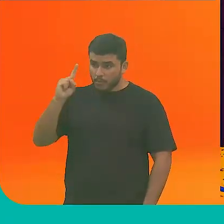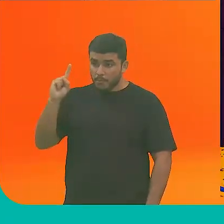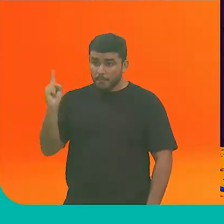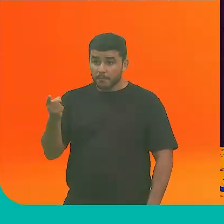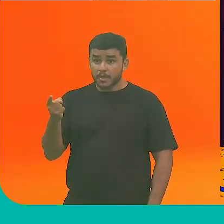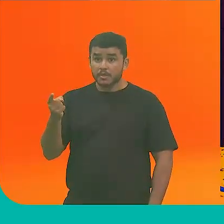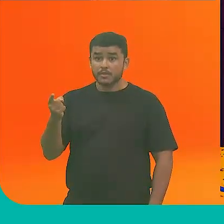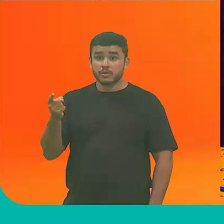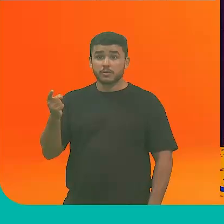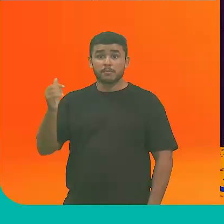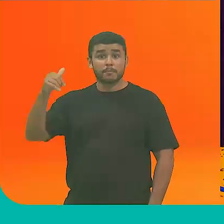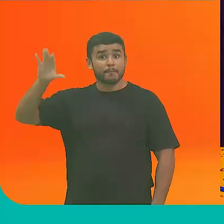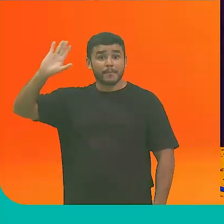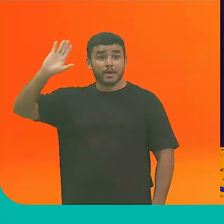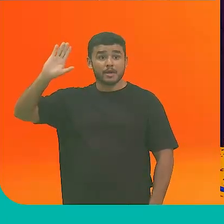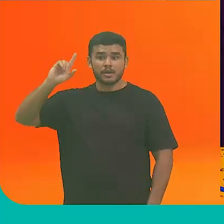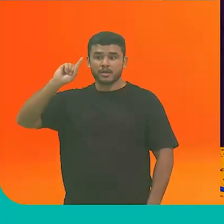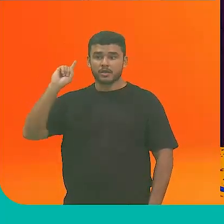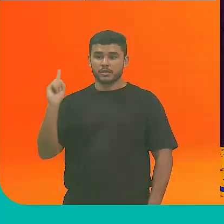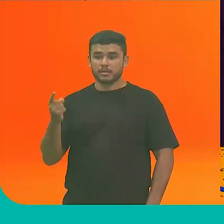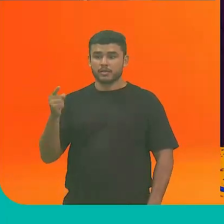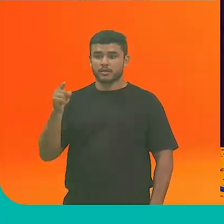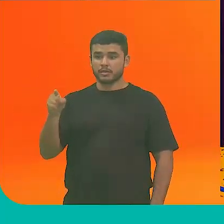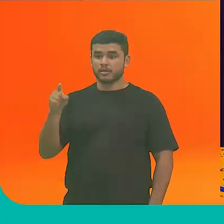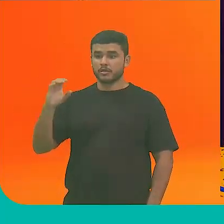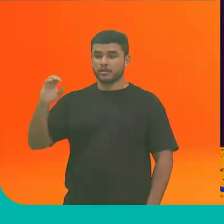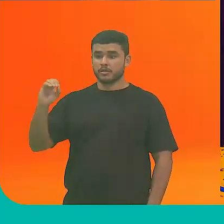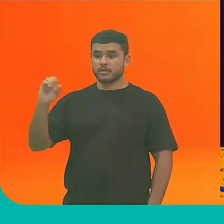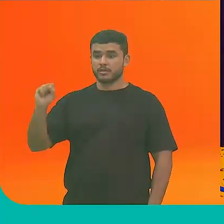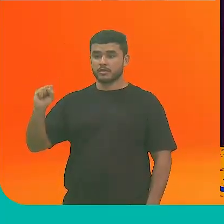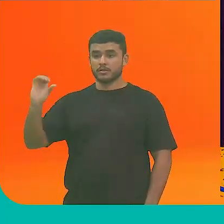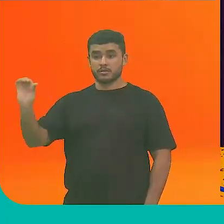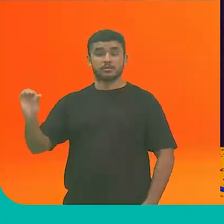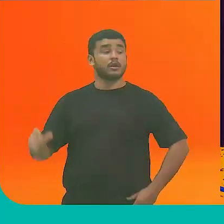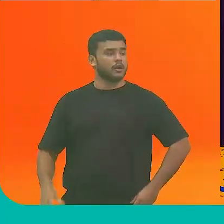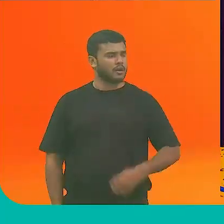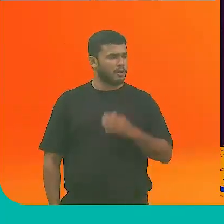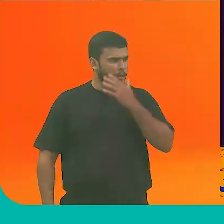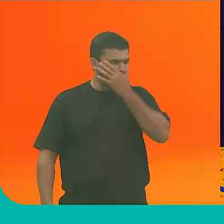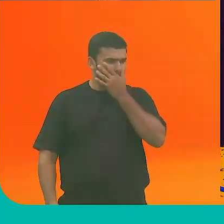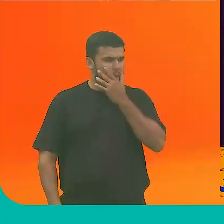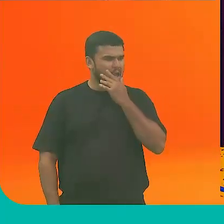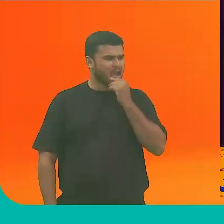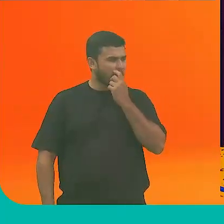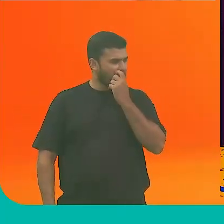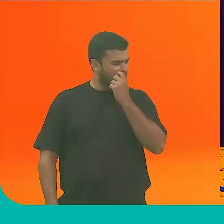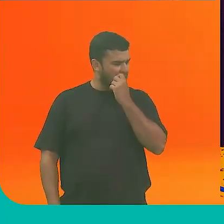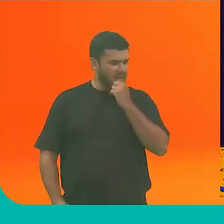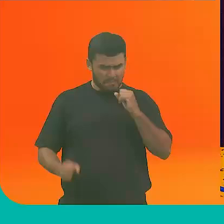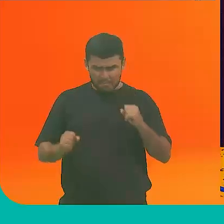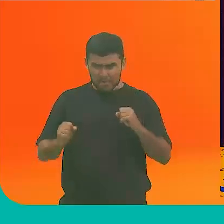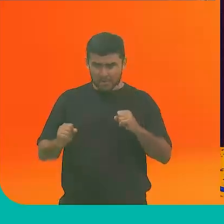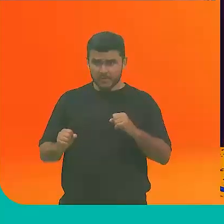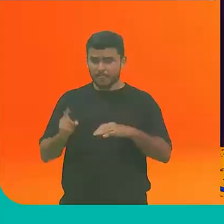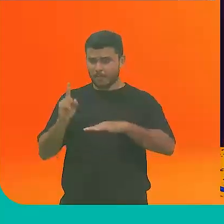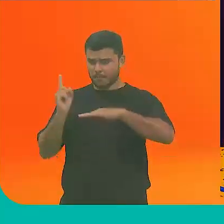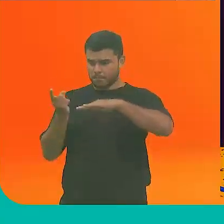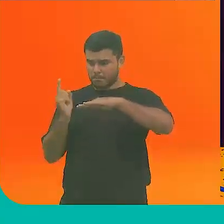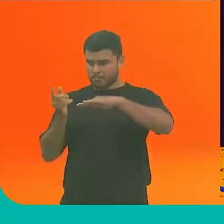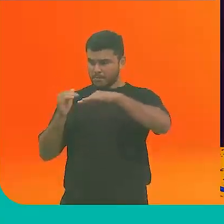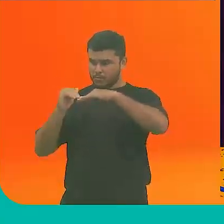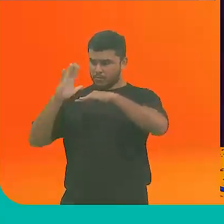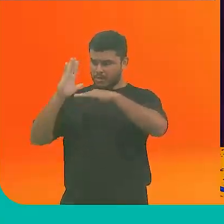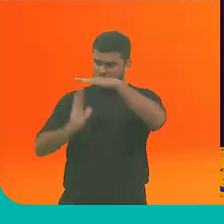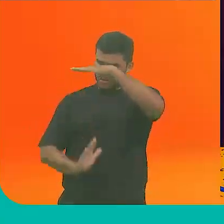tirou, eu acho que foi 1086. Jorge, então, pode passar de 1000? Pode.